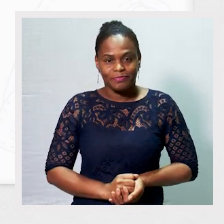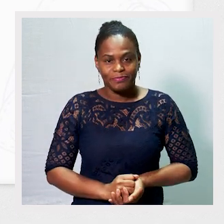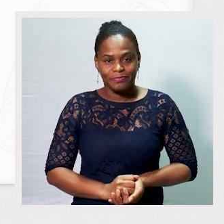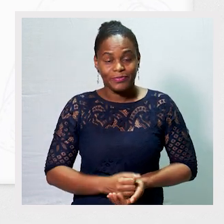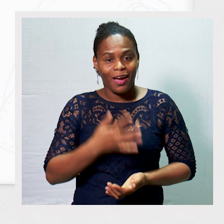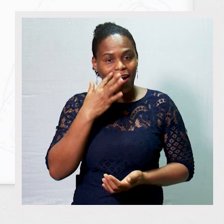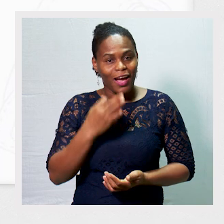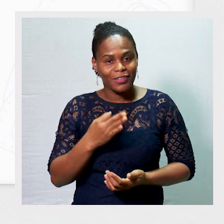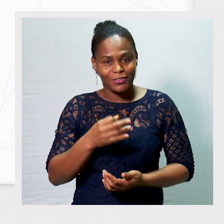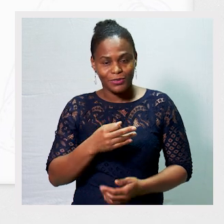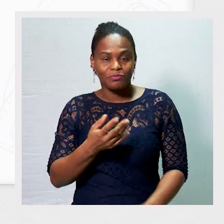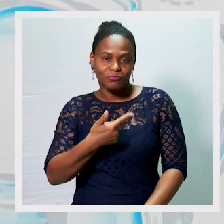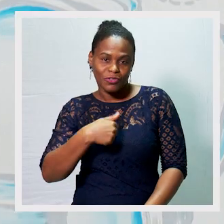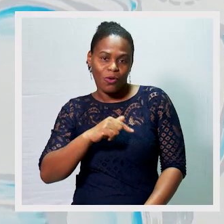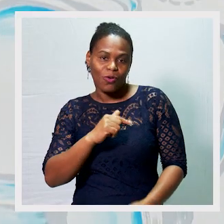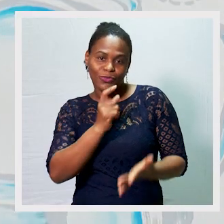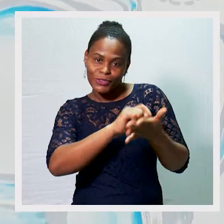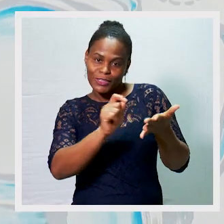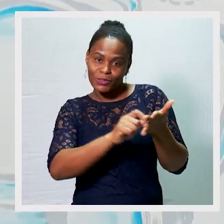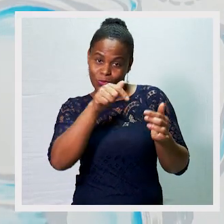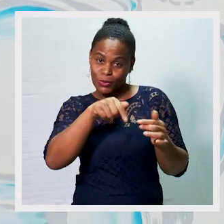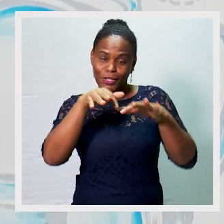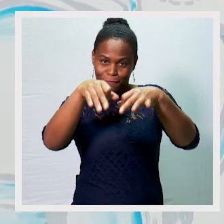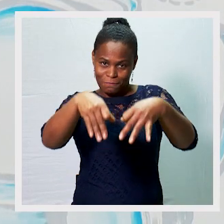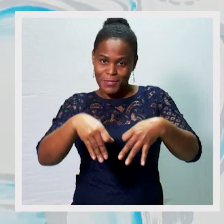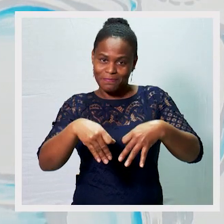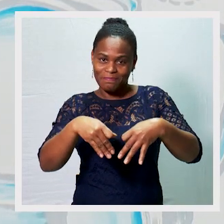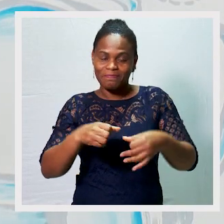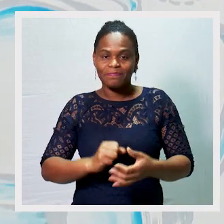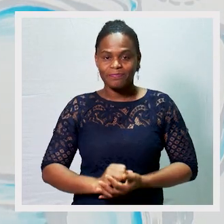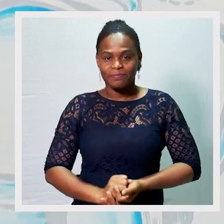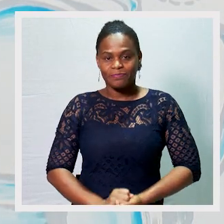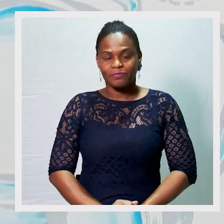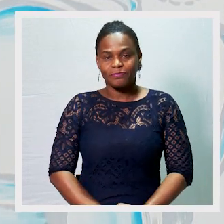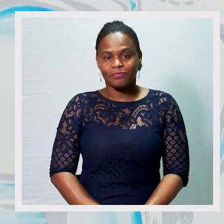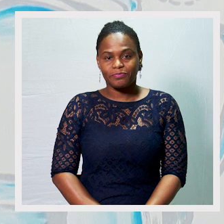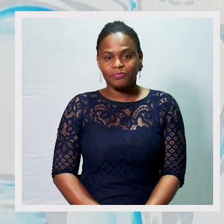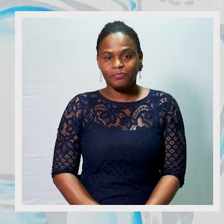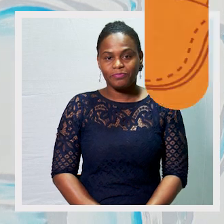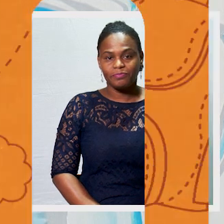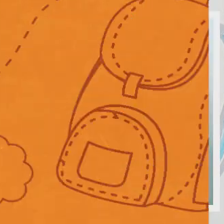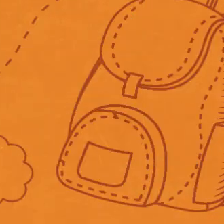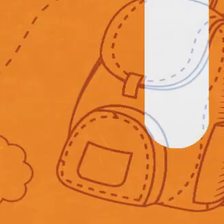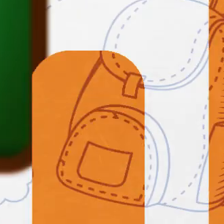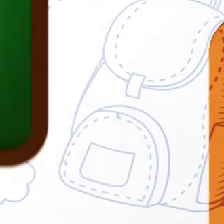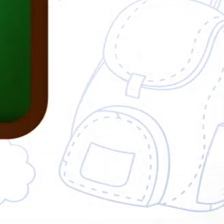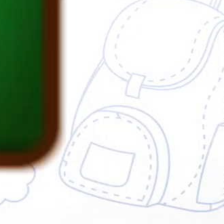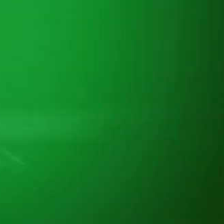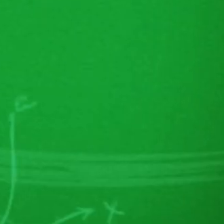terceiro ano. E assim terminamos o nosso exercício de hoje.